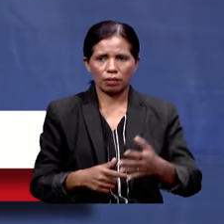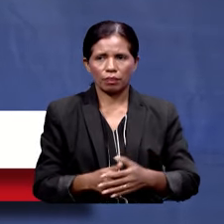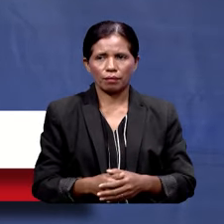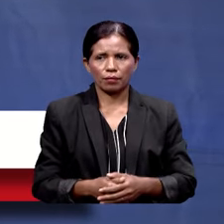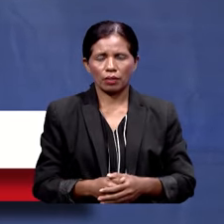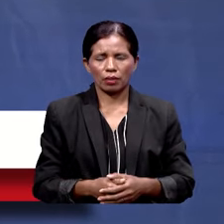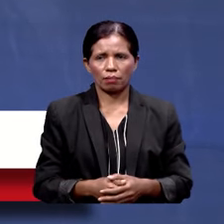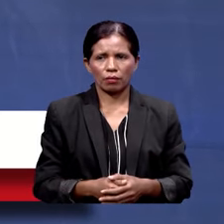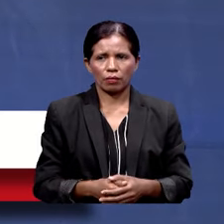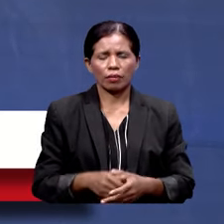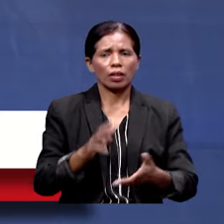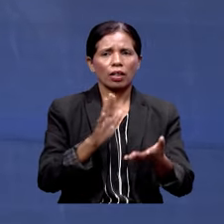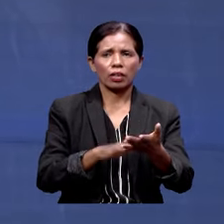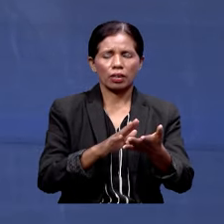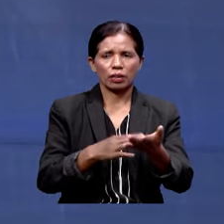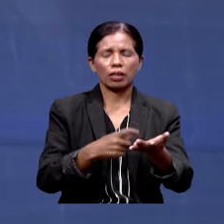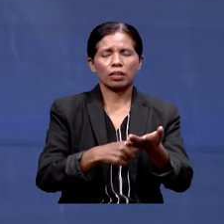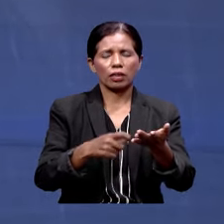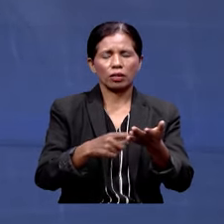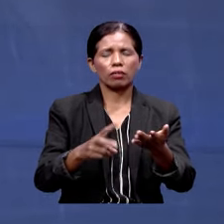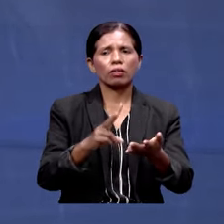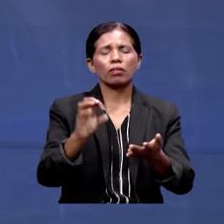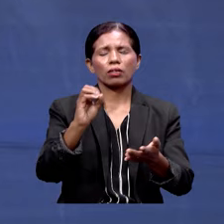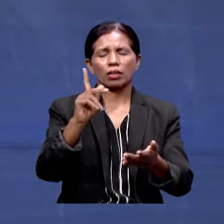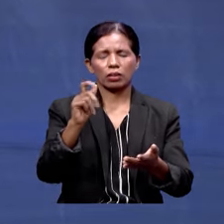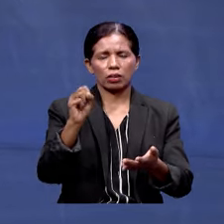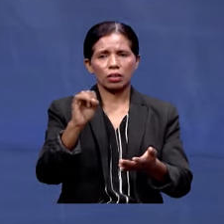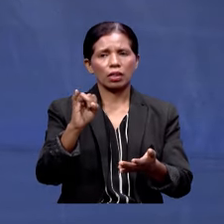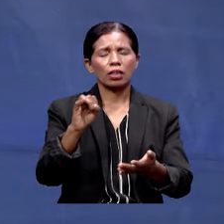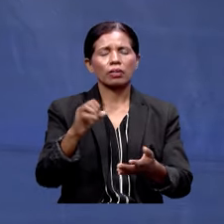Função escola técnico vocacional remata nem a tuba nebe.